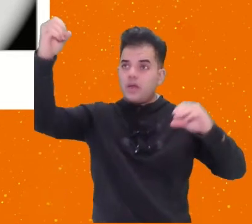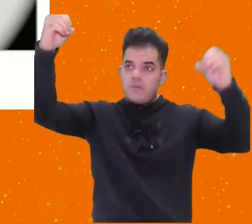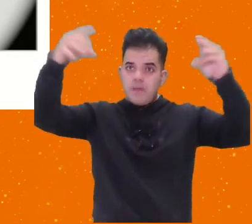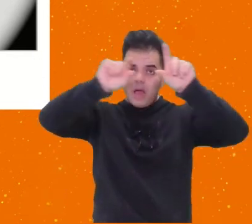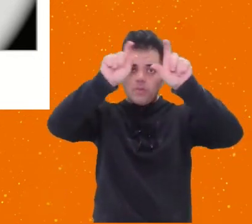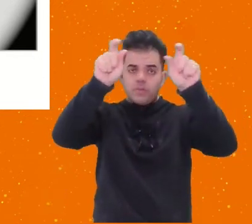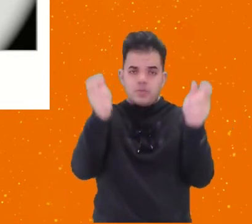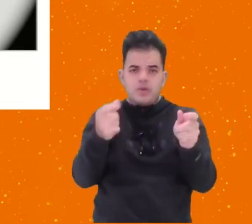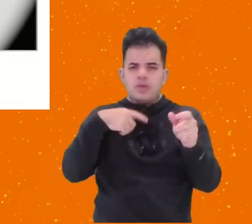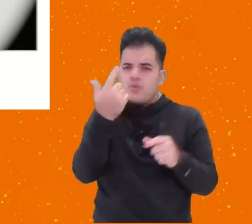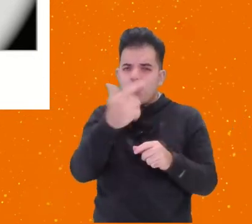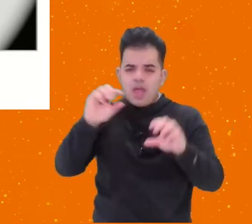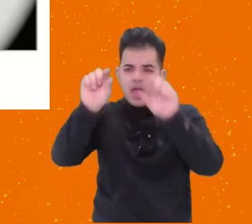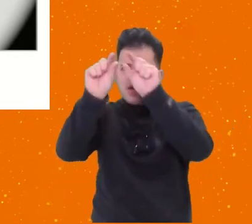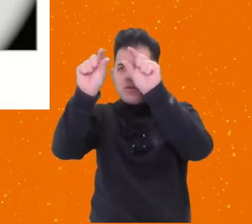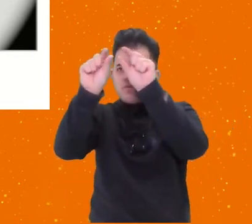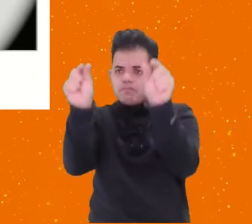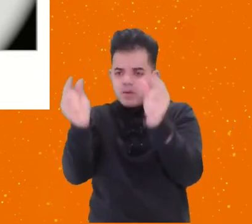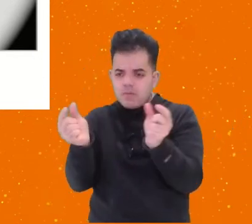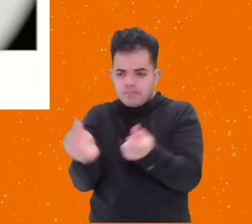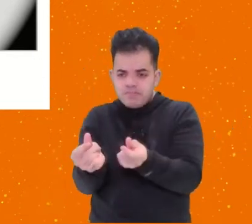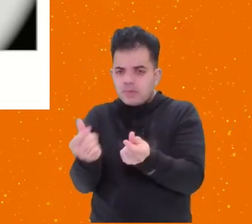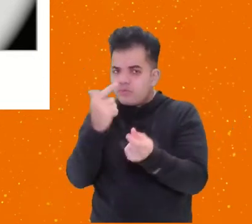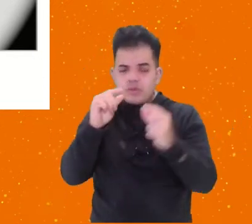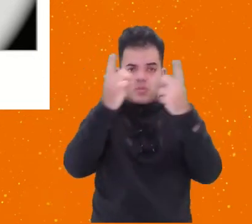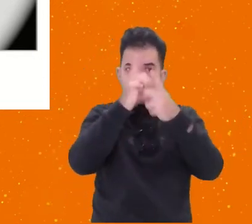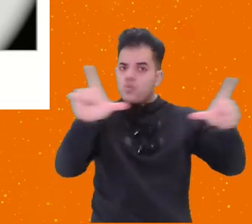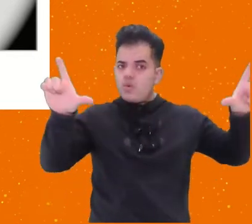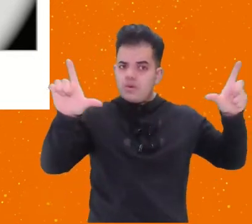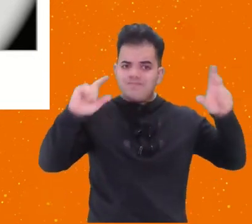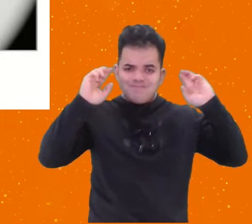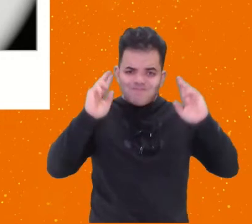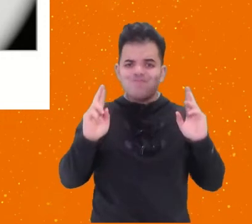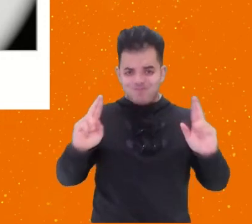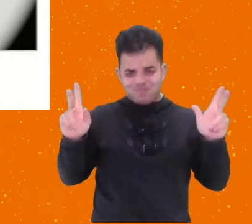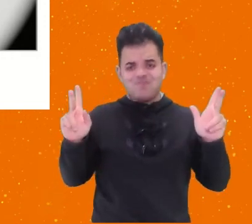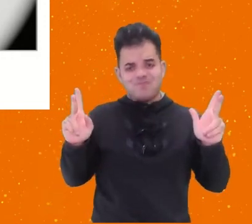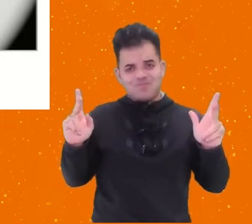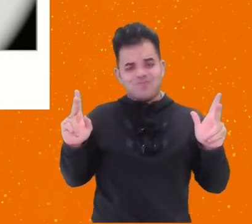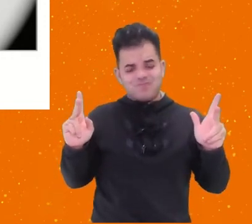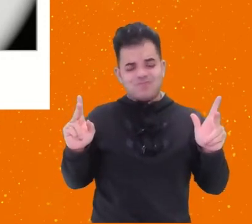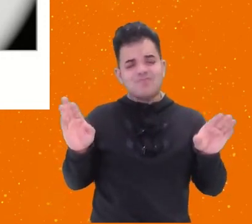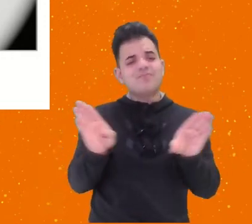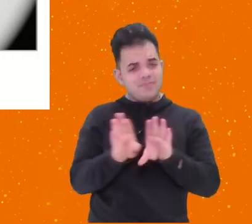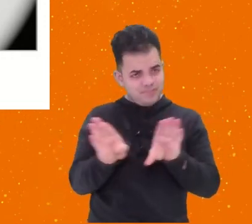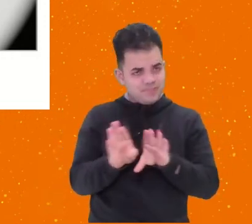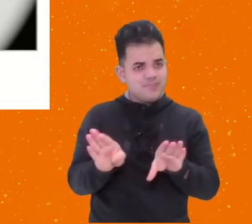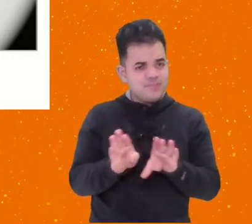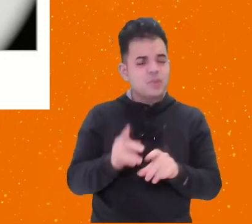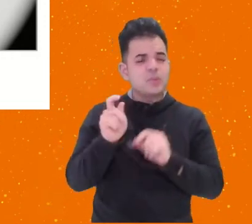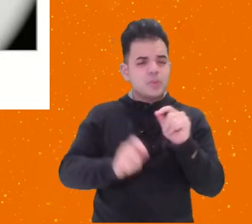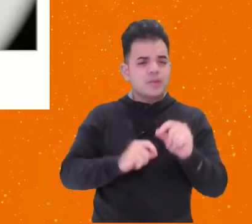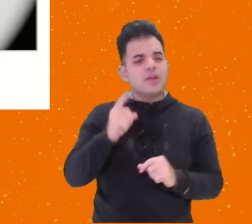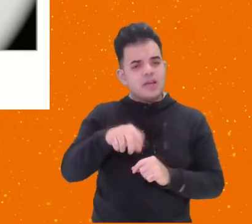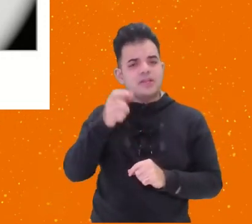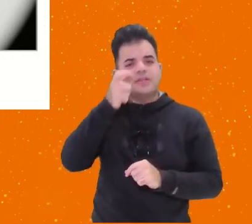notam aqui, a diferença é gritante, né? Então, é um caso bem interessante.